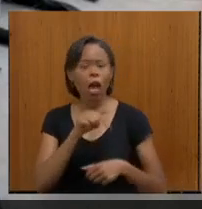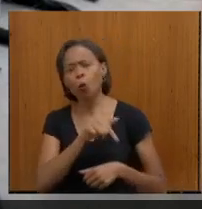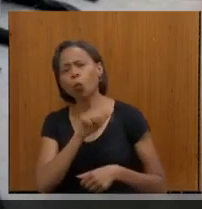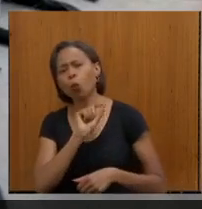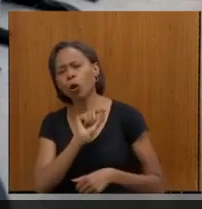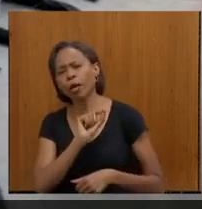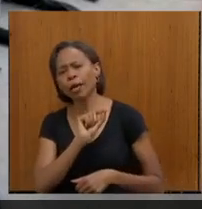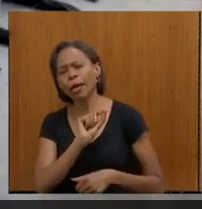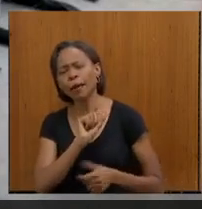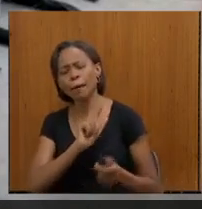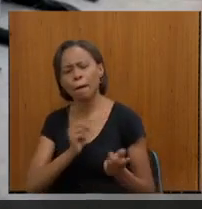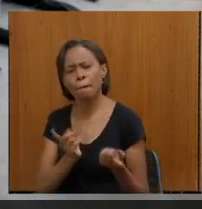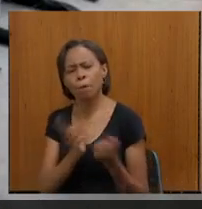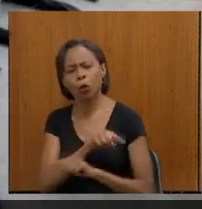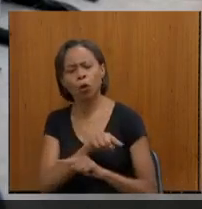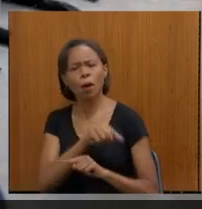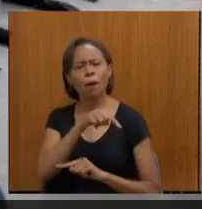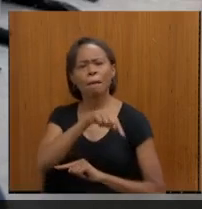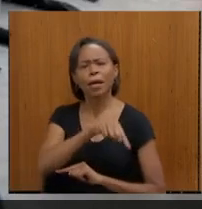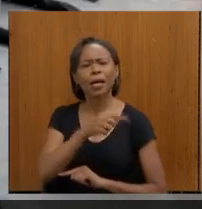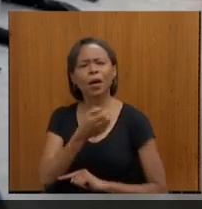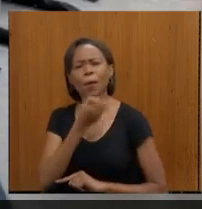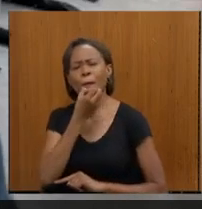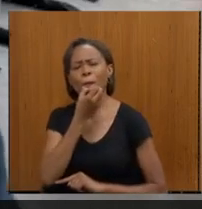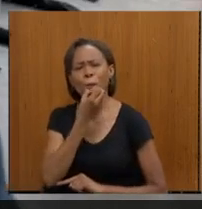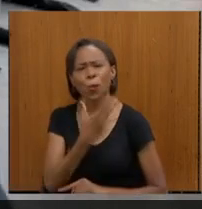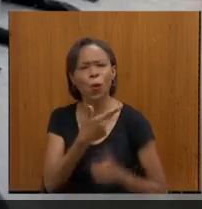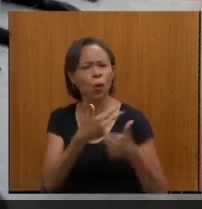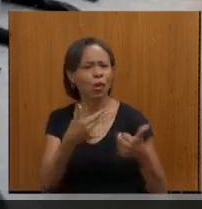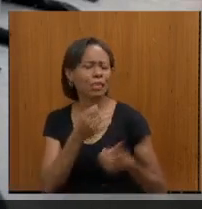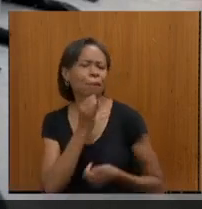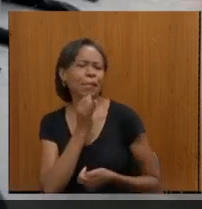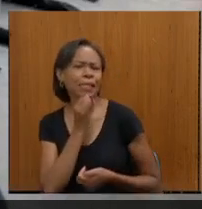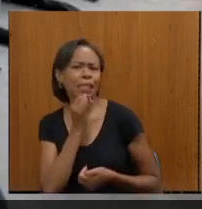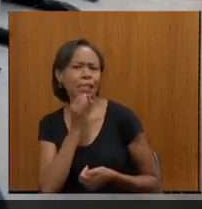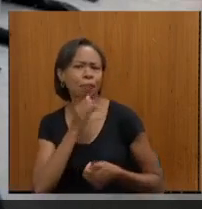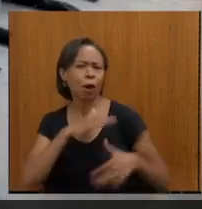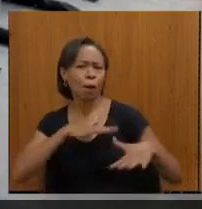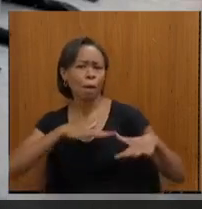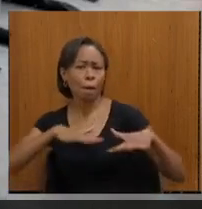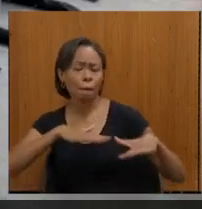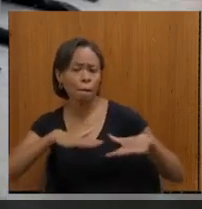coisa ele é muito na probabilidade a